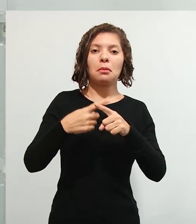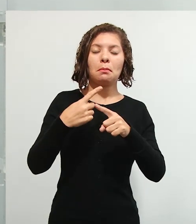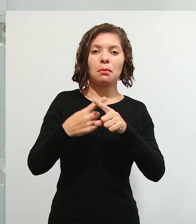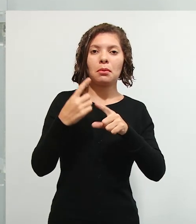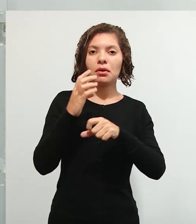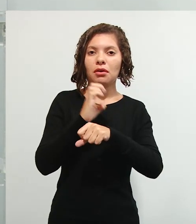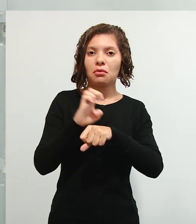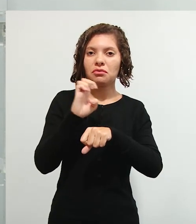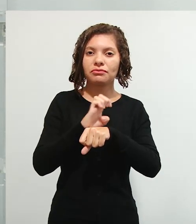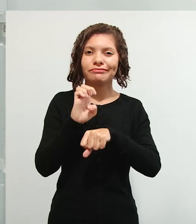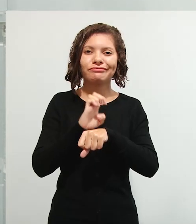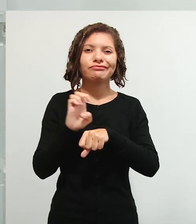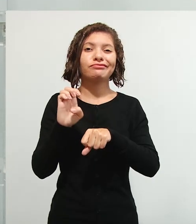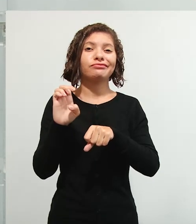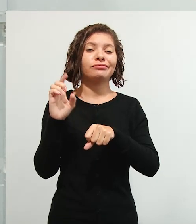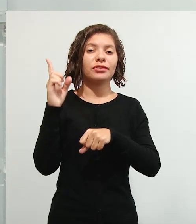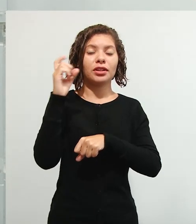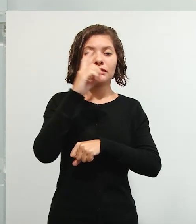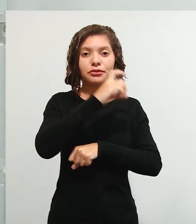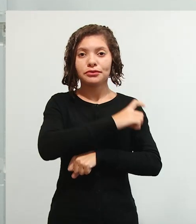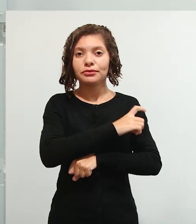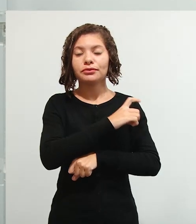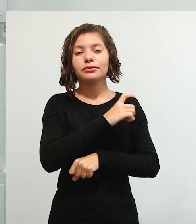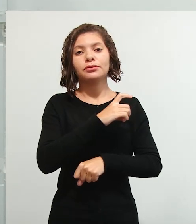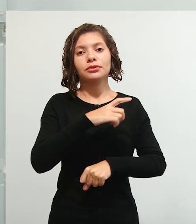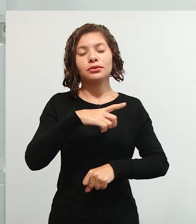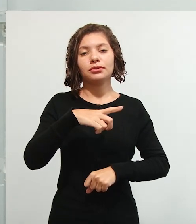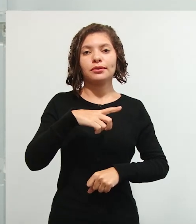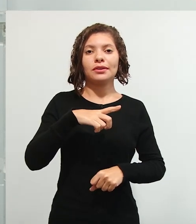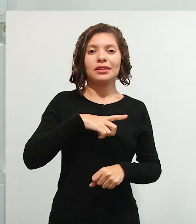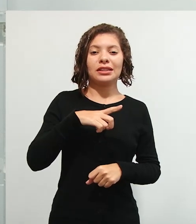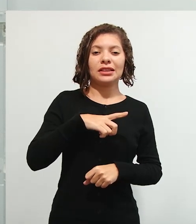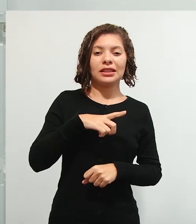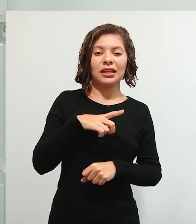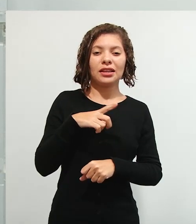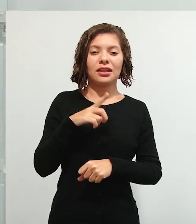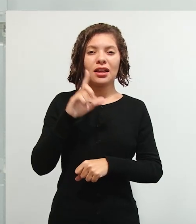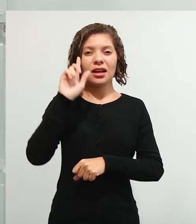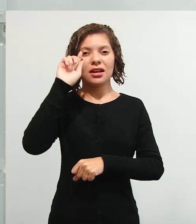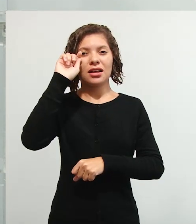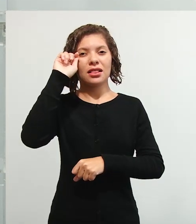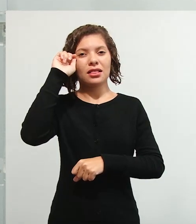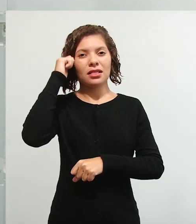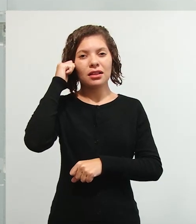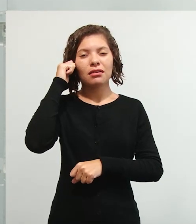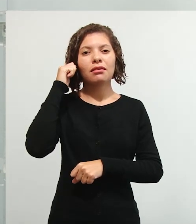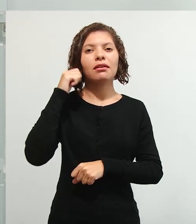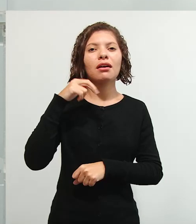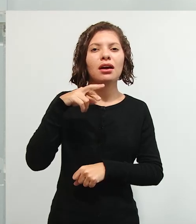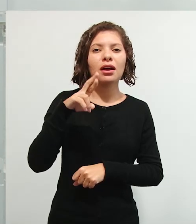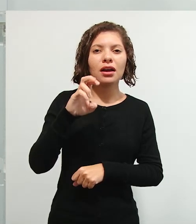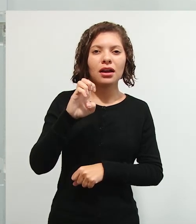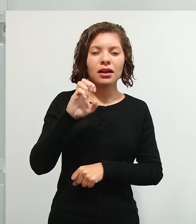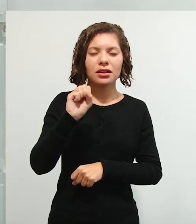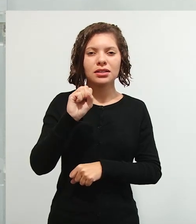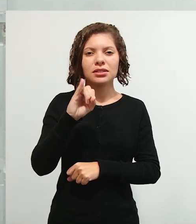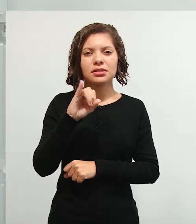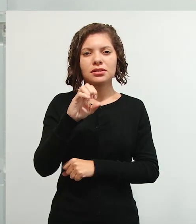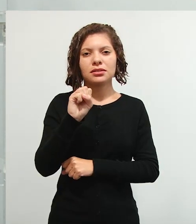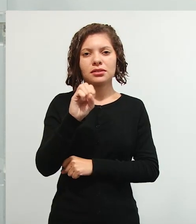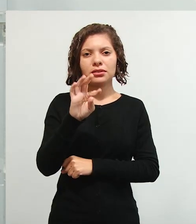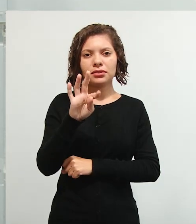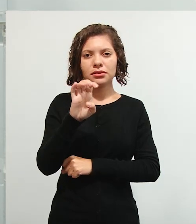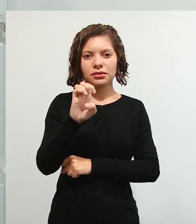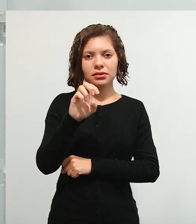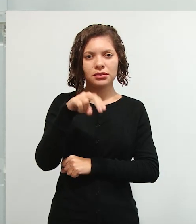nesse período, e você vai ter uma frente de resistência, uma frente negra. Na realidade, a resistência está ocorrendo o tempo todo. Eu estou